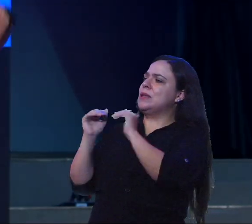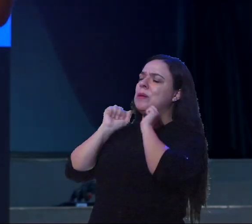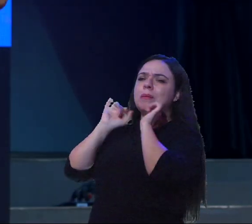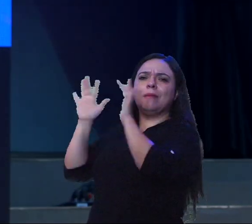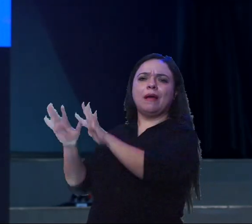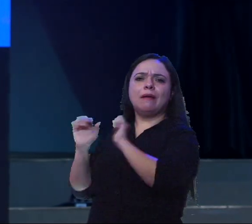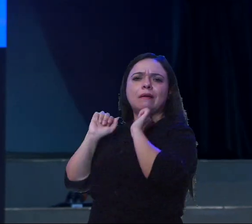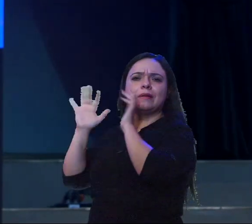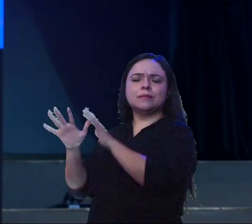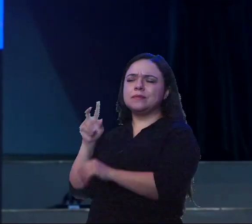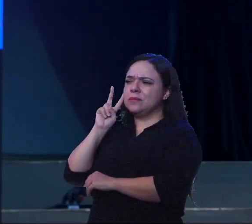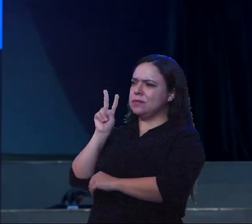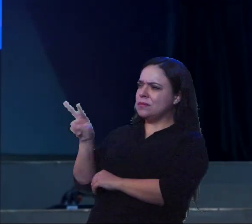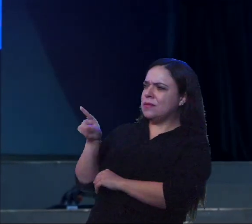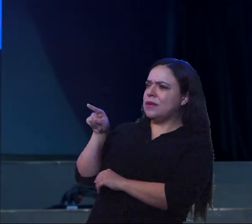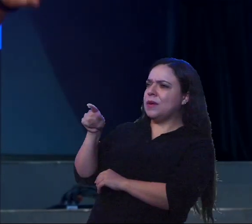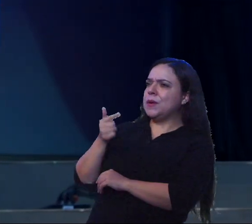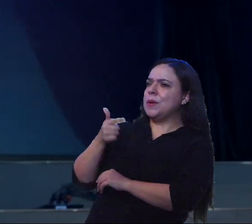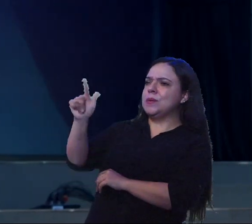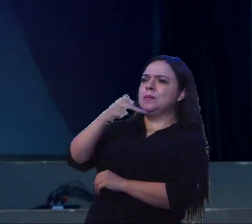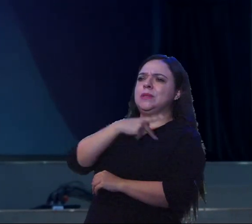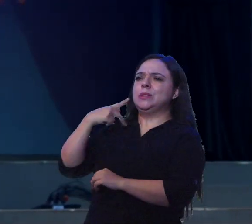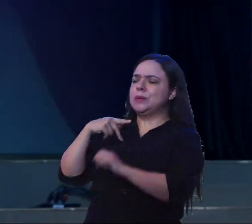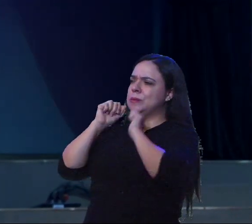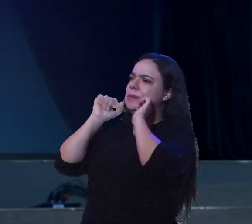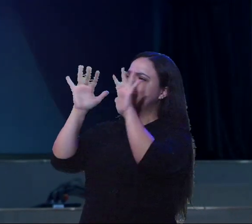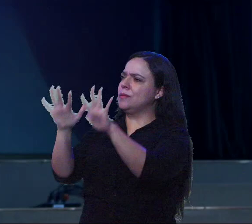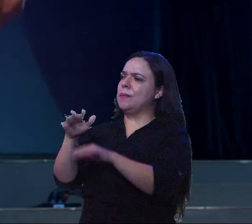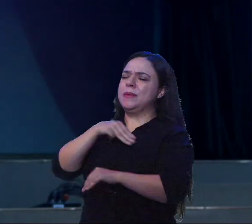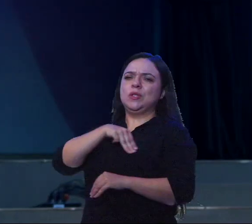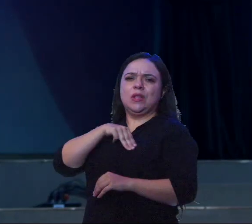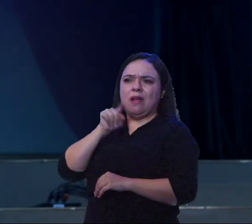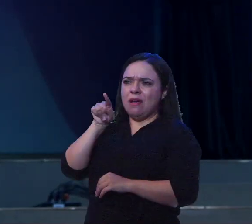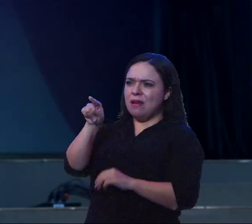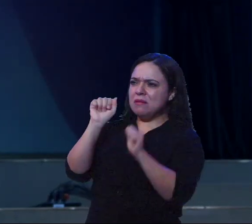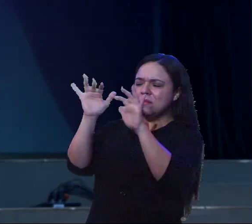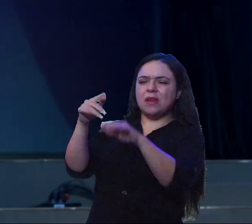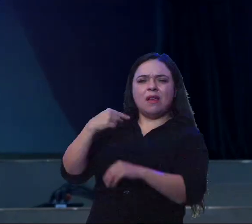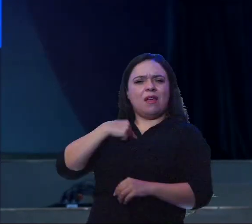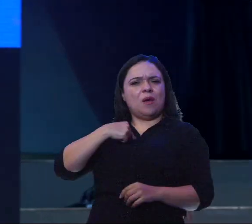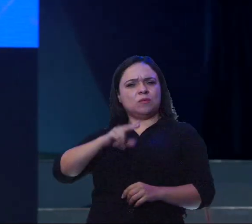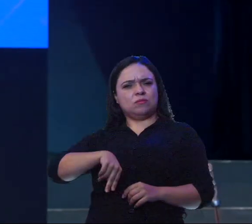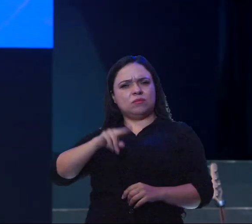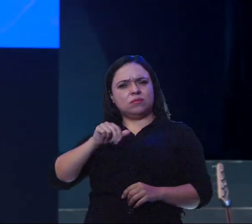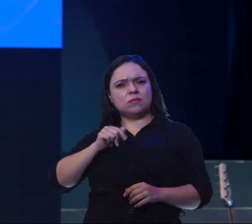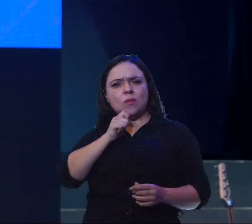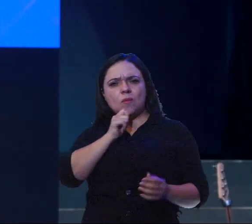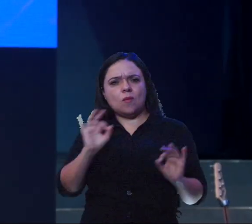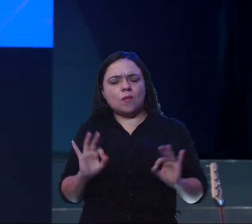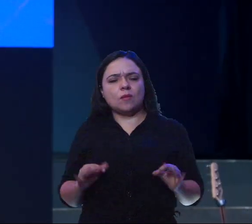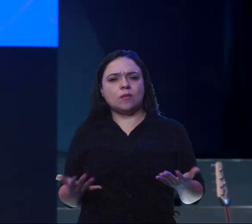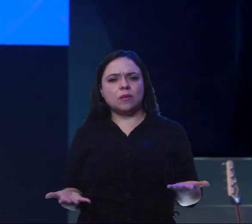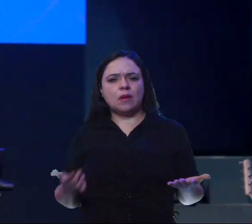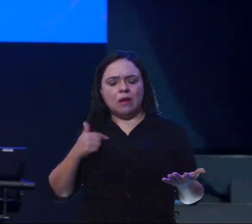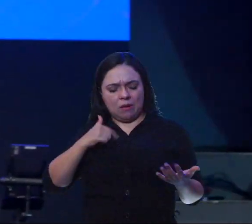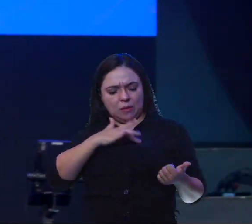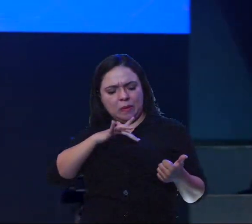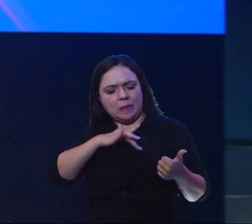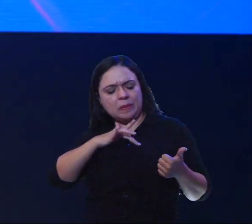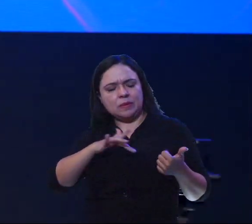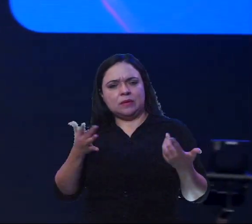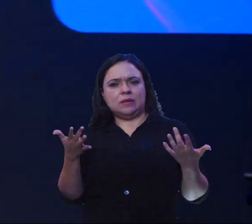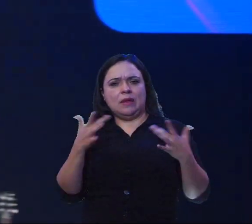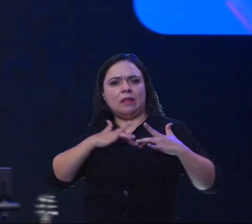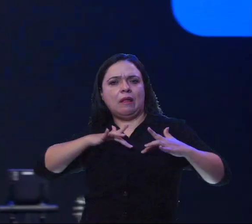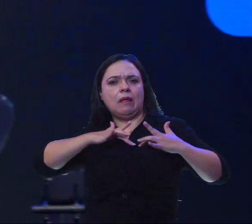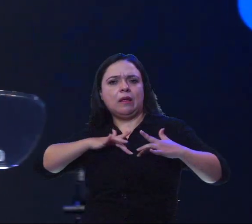bênção acontece lá com o pastor, com o missionário, com o meu amigo? Nunca vai chegar a minha vez, Senhor. E você é o coitadinho, o mimimi, que fica lá, ai,